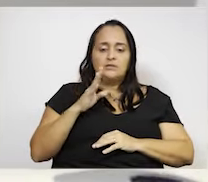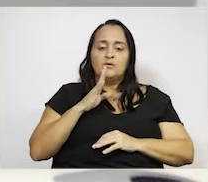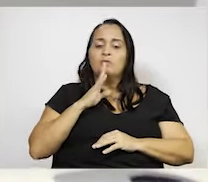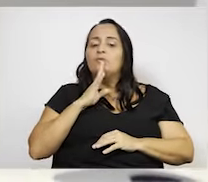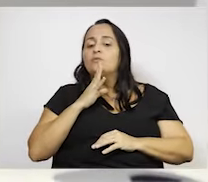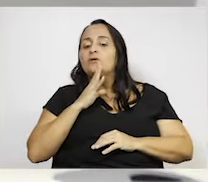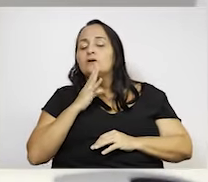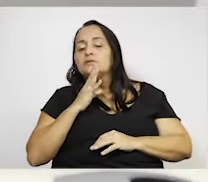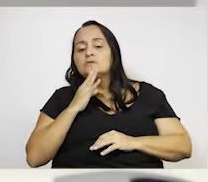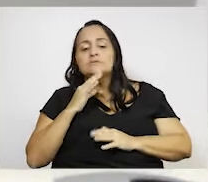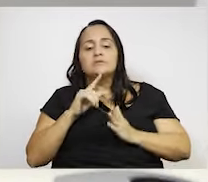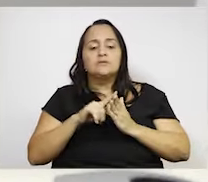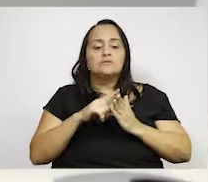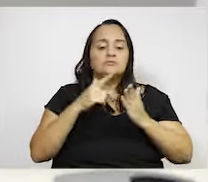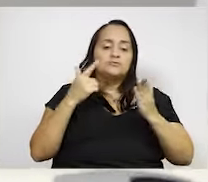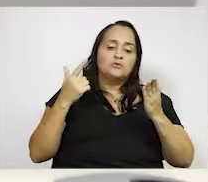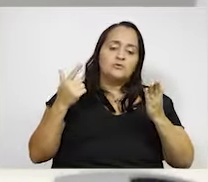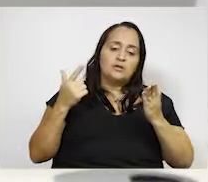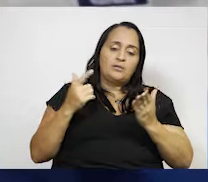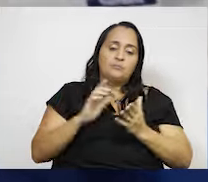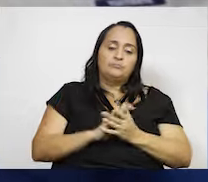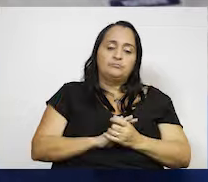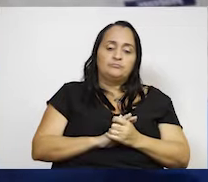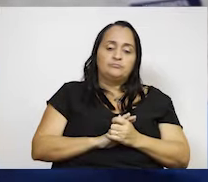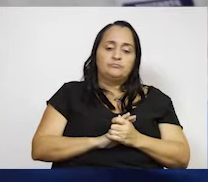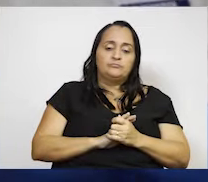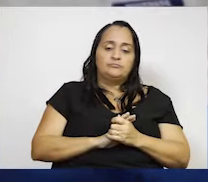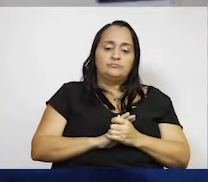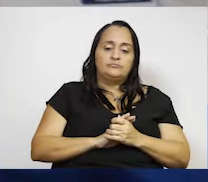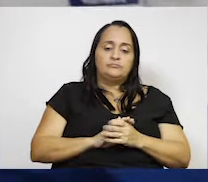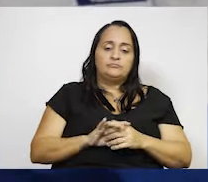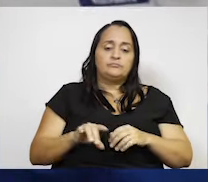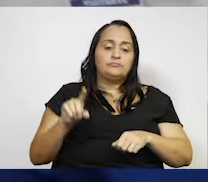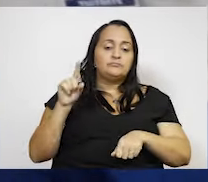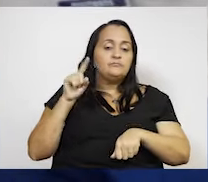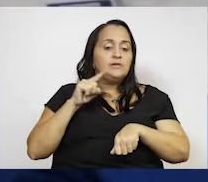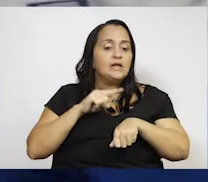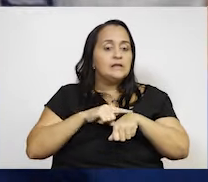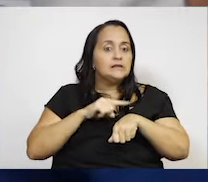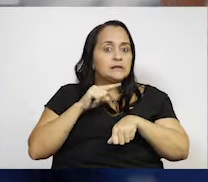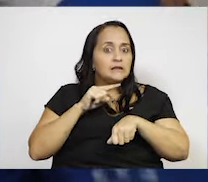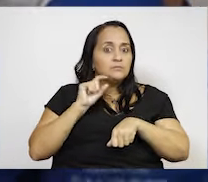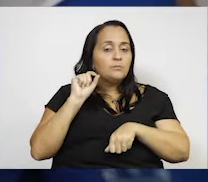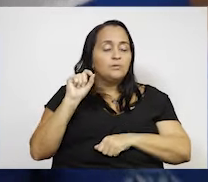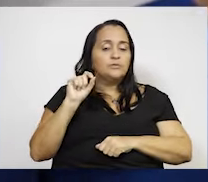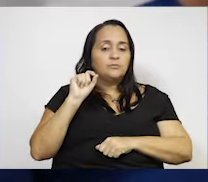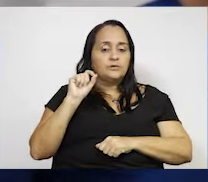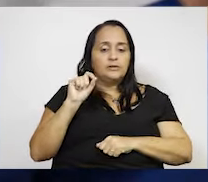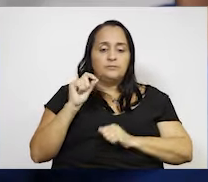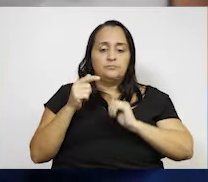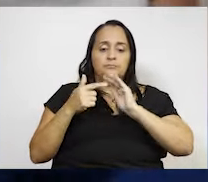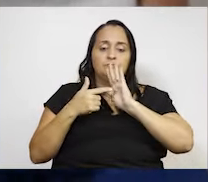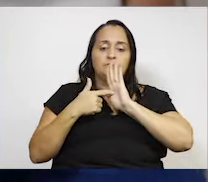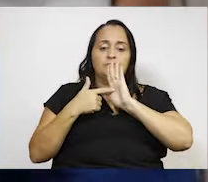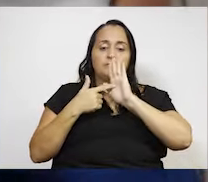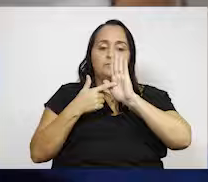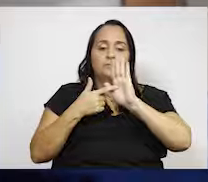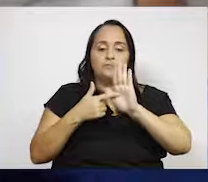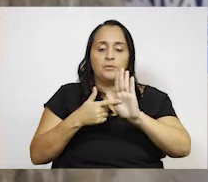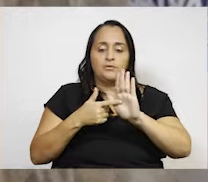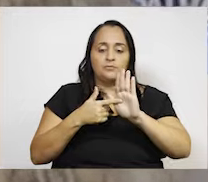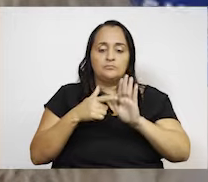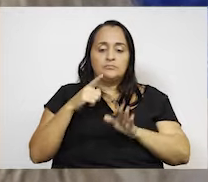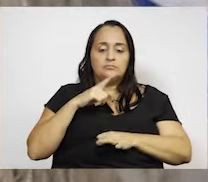que estão conhecendo o jornal, sabe? Olha só, nesse momento, essa ferramenta nos mostra, por